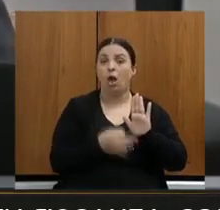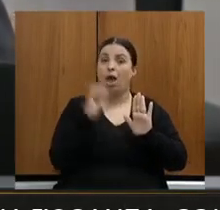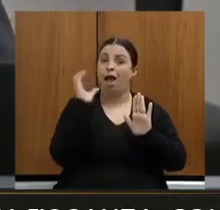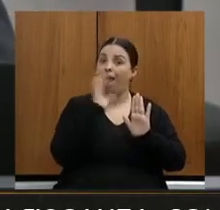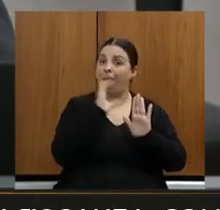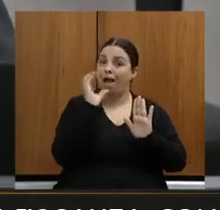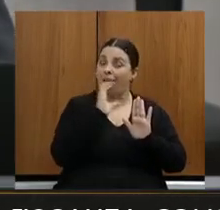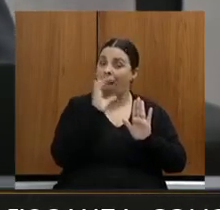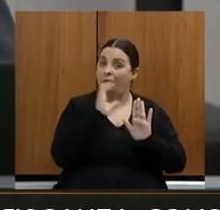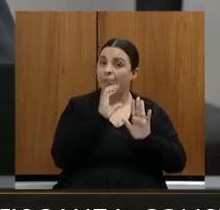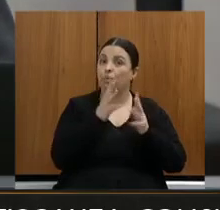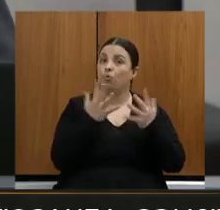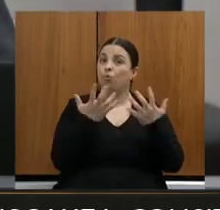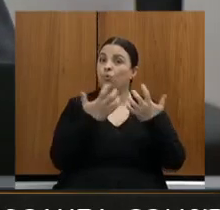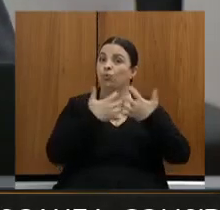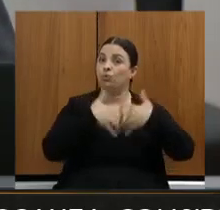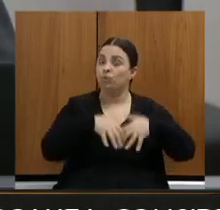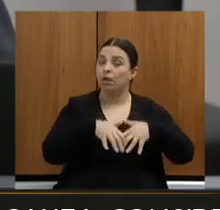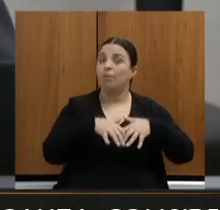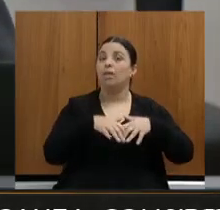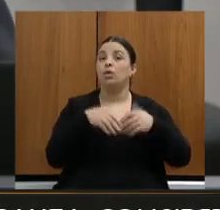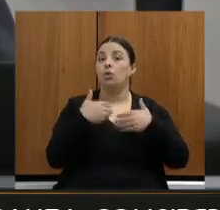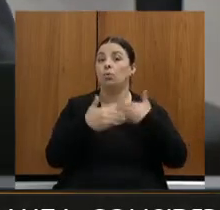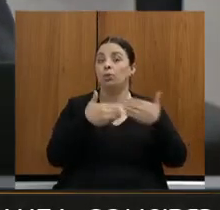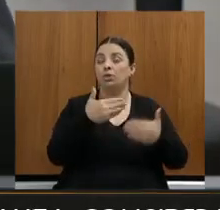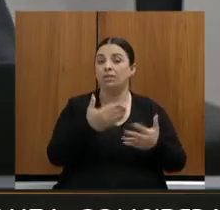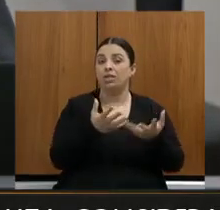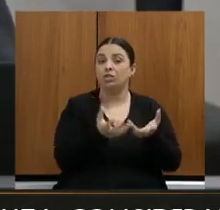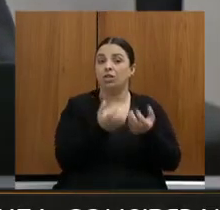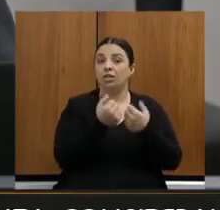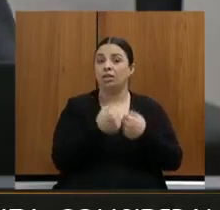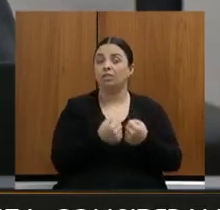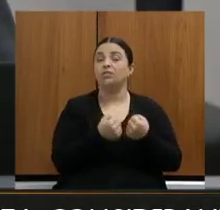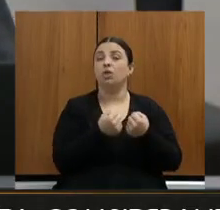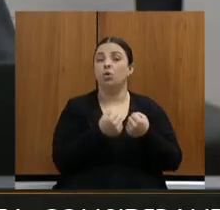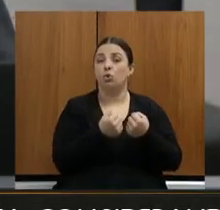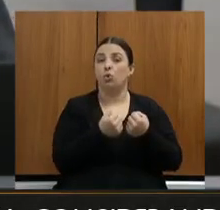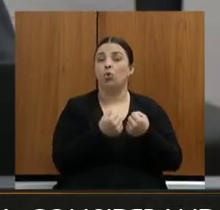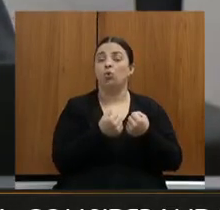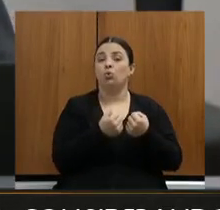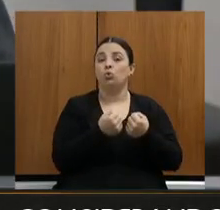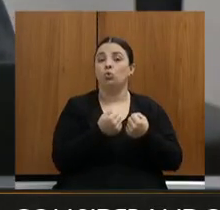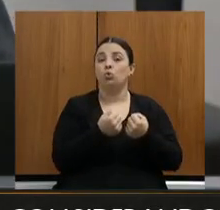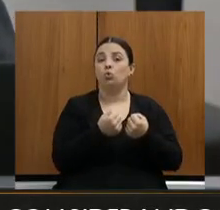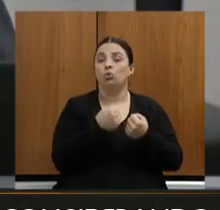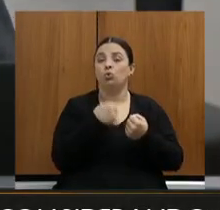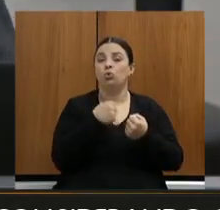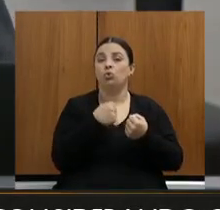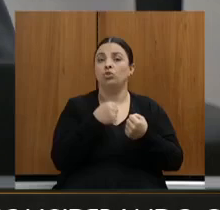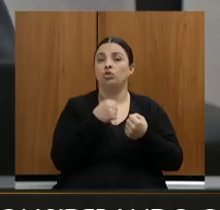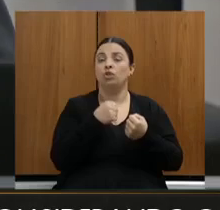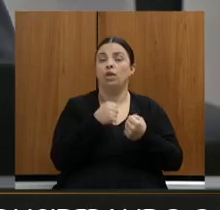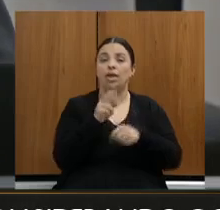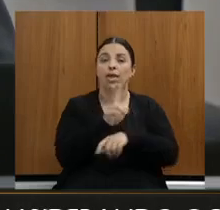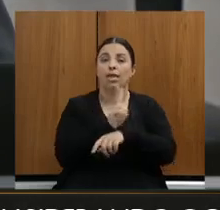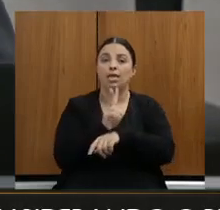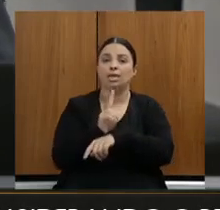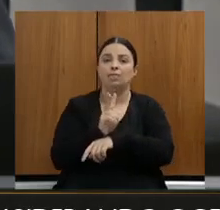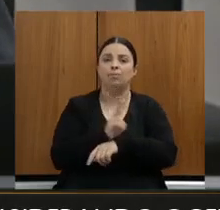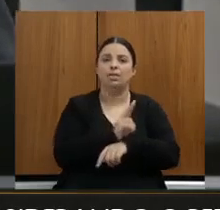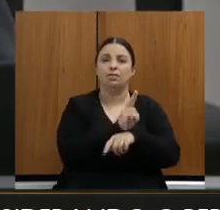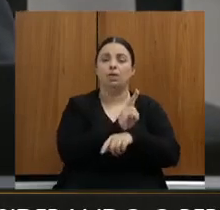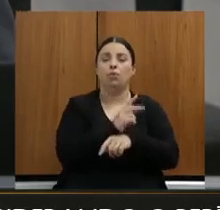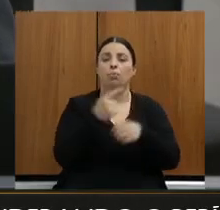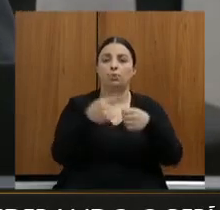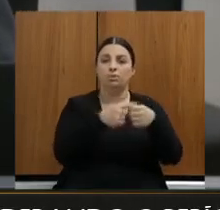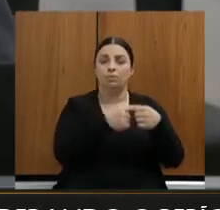agilidade funcionamento e o processo de adesão dos serviços de inspeção municipais individuais